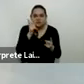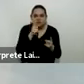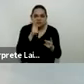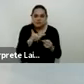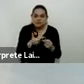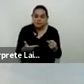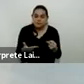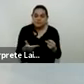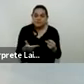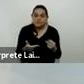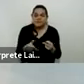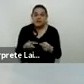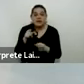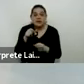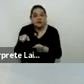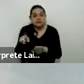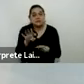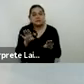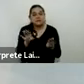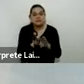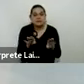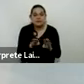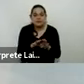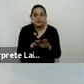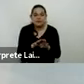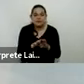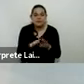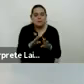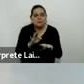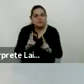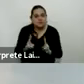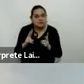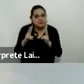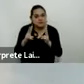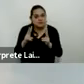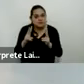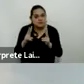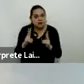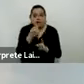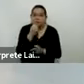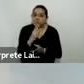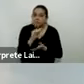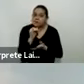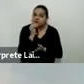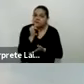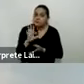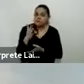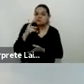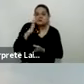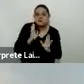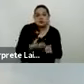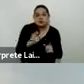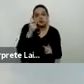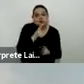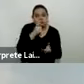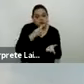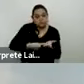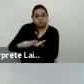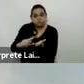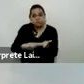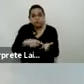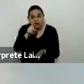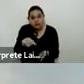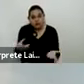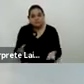também nesses acordos individuais que o sindicato já fechou, né? Isso é um bom exemplo para eles, né? Nós precisamos entender. Nós, esse